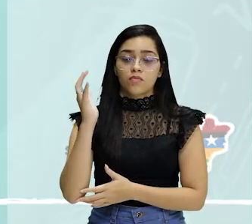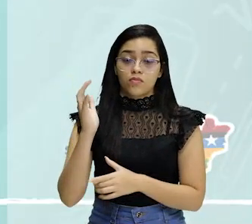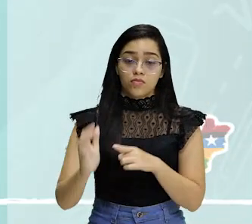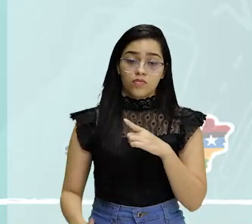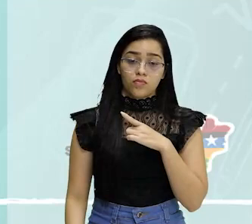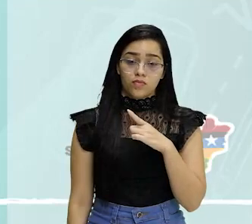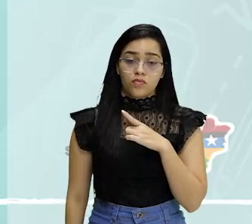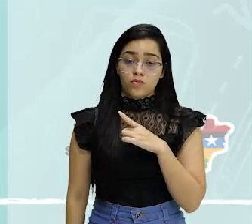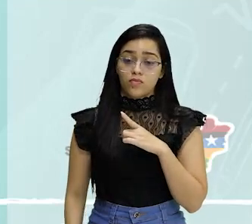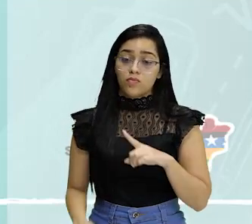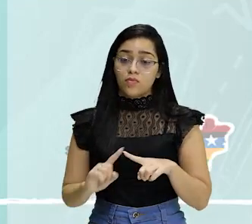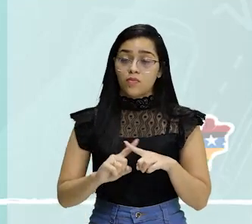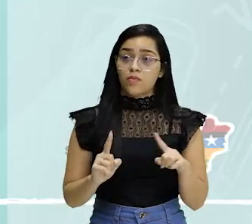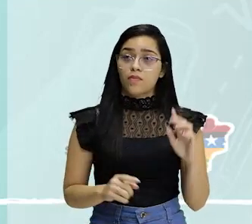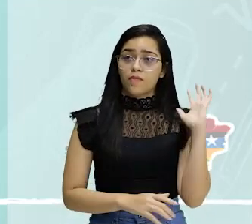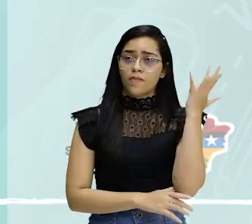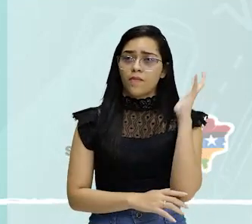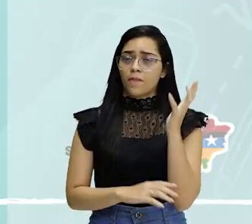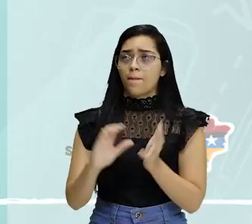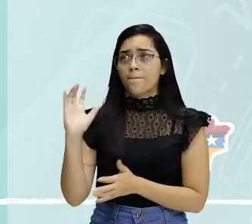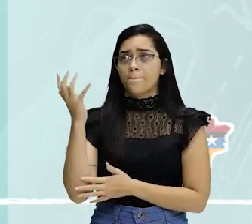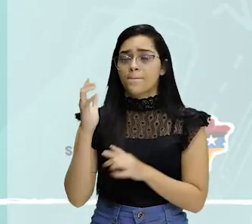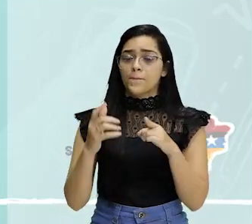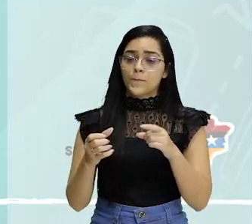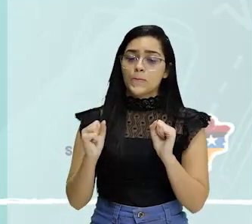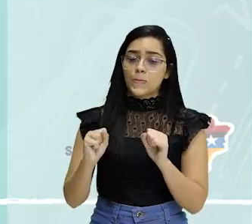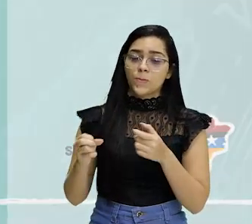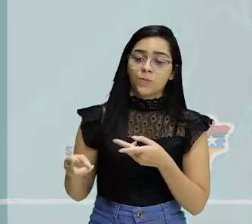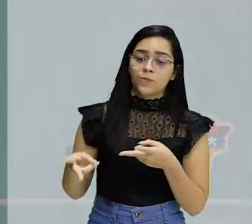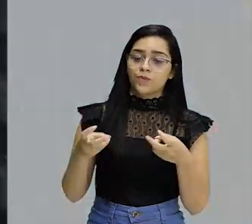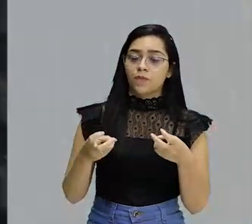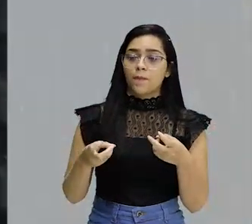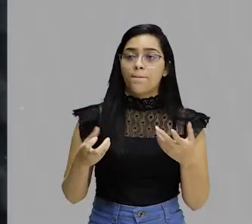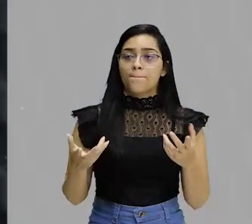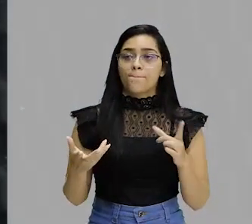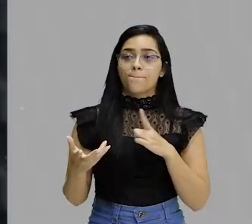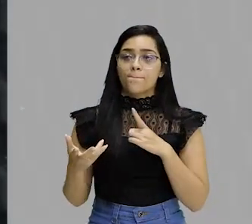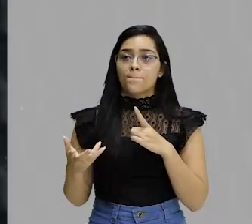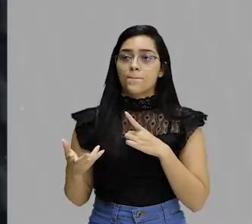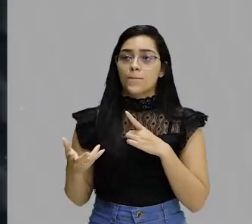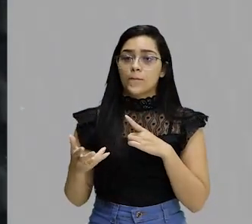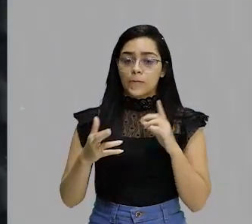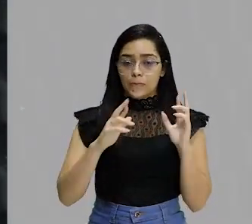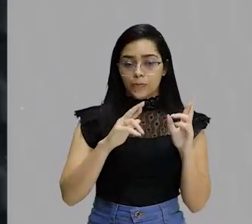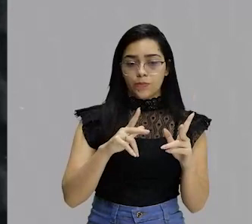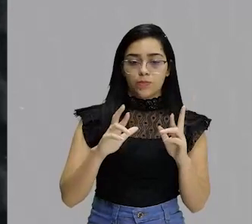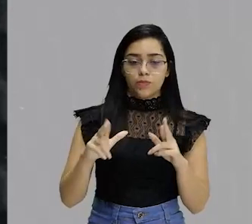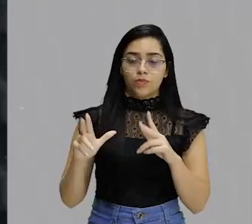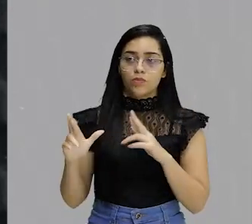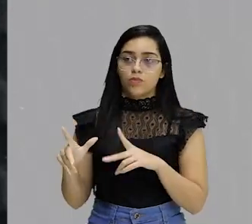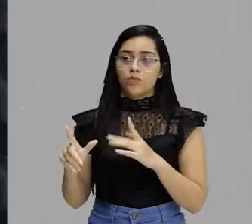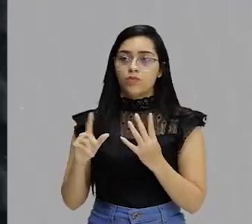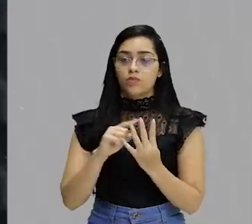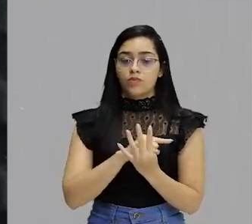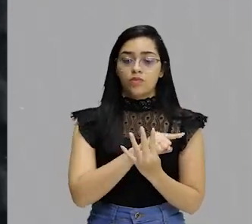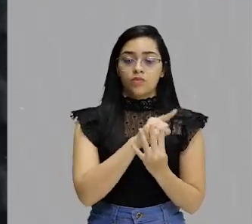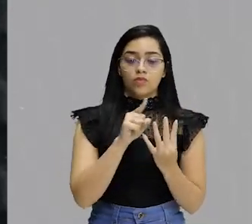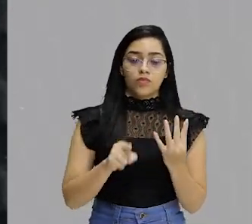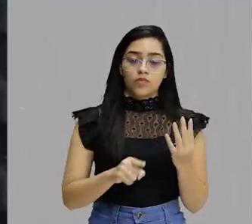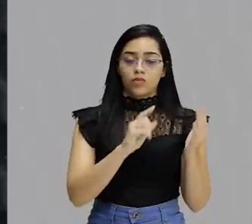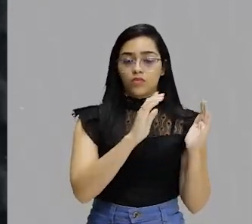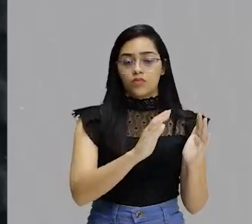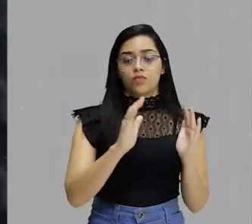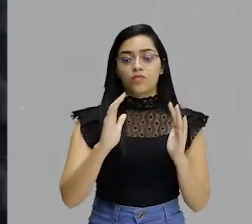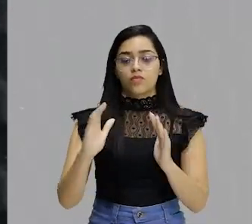decíduas. São aquelas florestas em que você consegue perceber uma clara distinção das 4 fases, né,